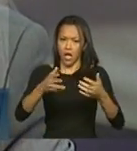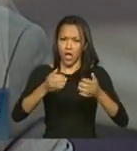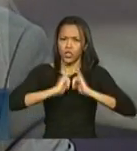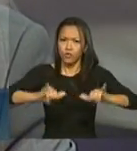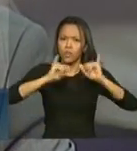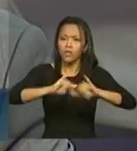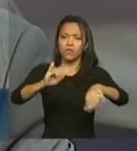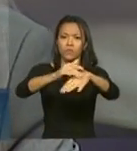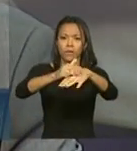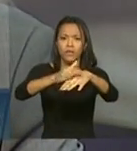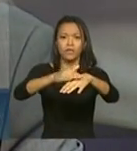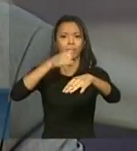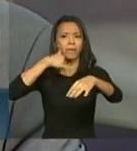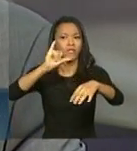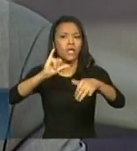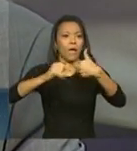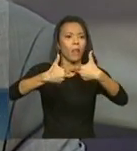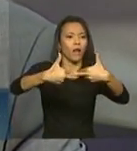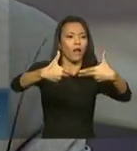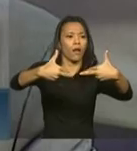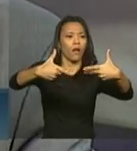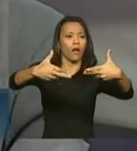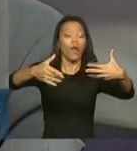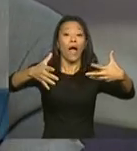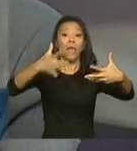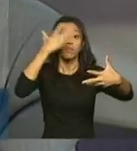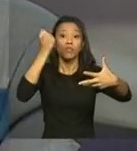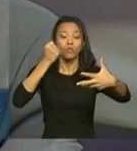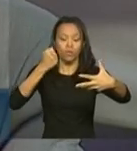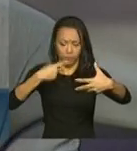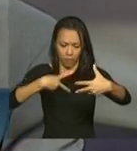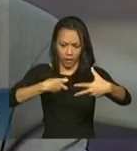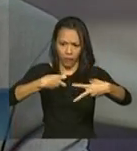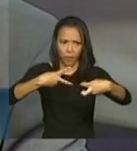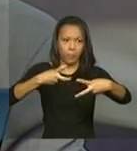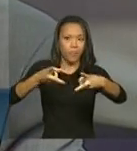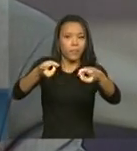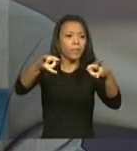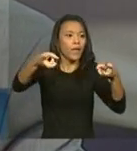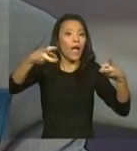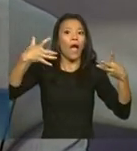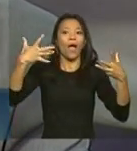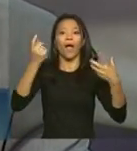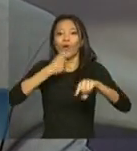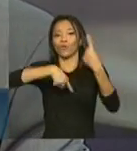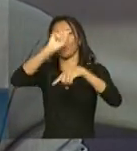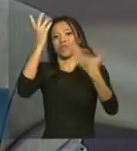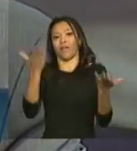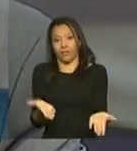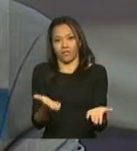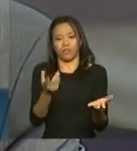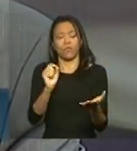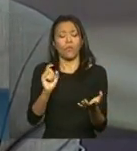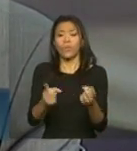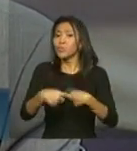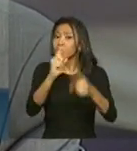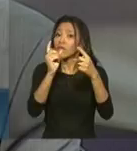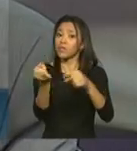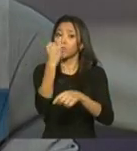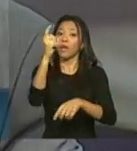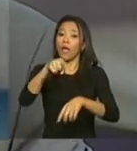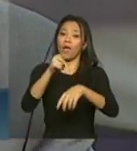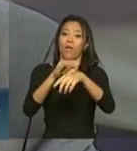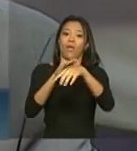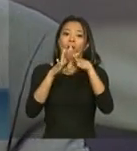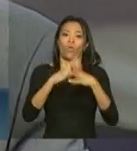nós poderemos ter aí uma elevação da taxa de detecção. O que nos dá a certeza do sucesso é a taxa de cura, que vai aumentando,